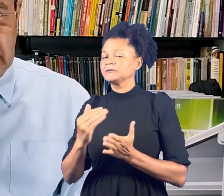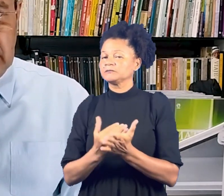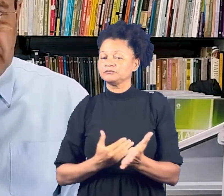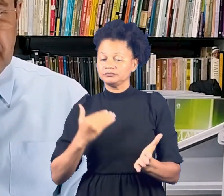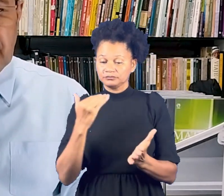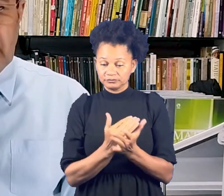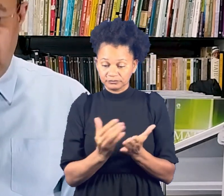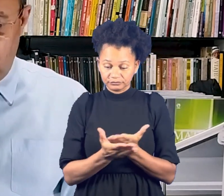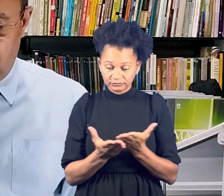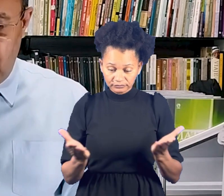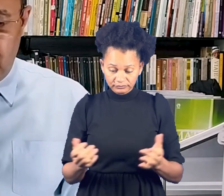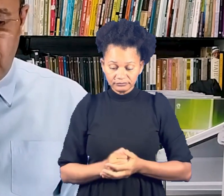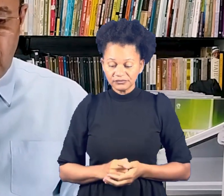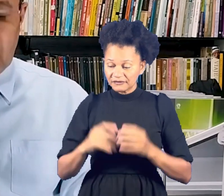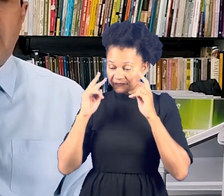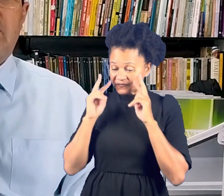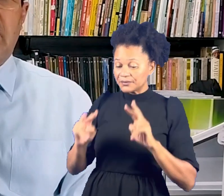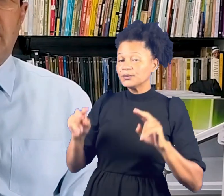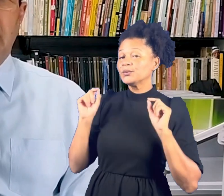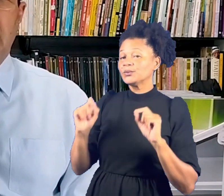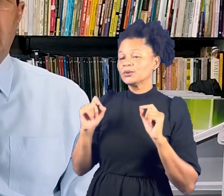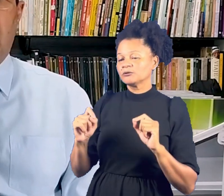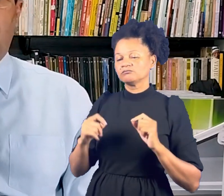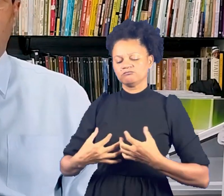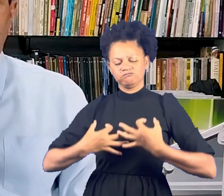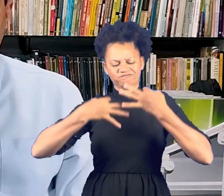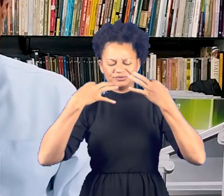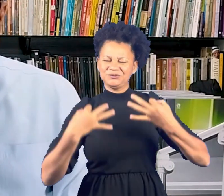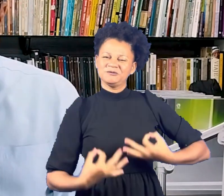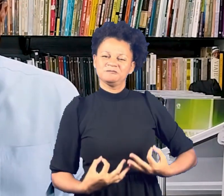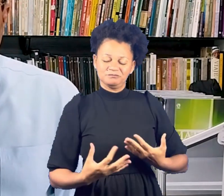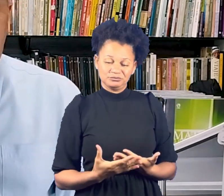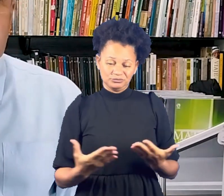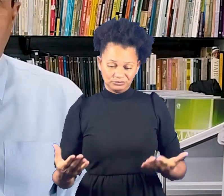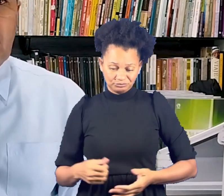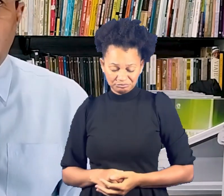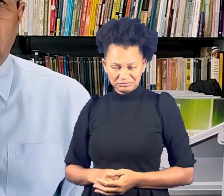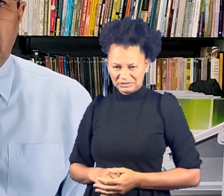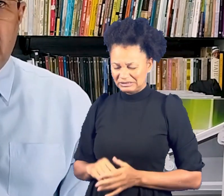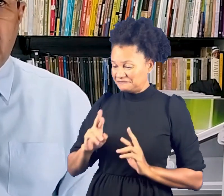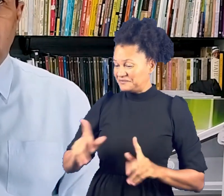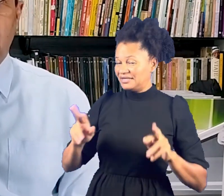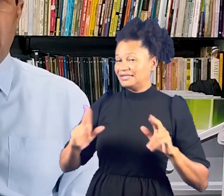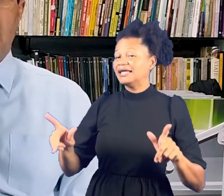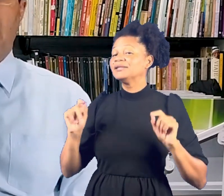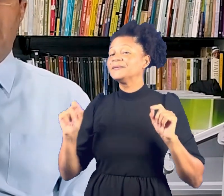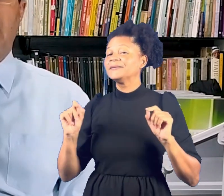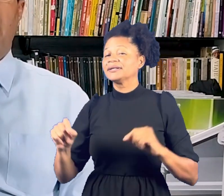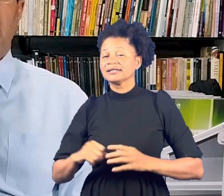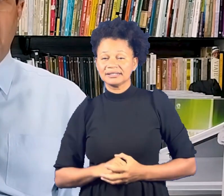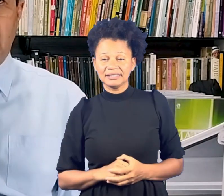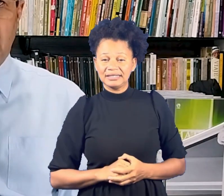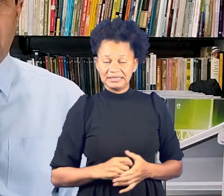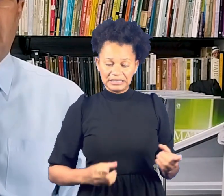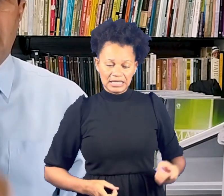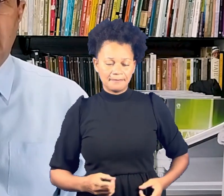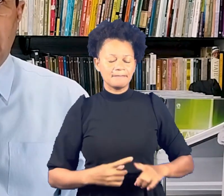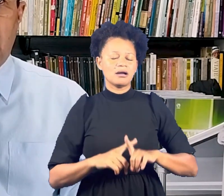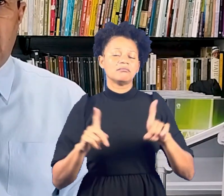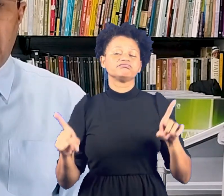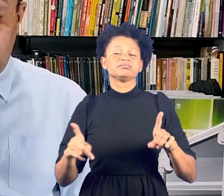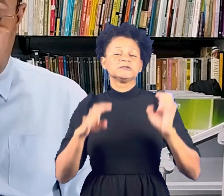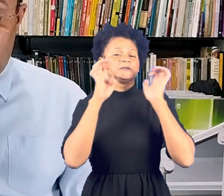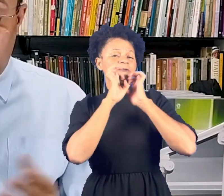faz além. Estevão, nós vemos aqui a postura dele, não como um diácono, mas como um